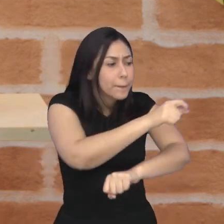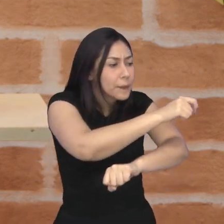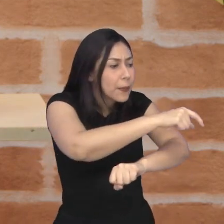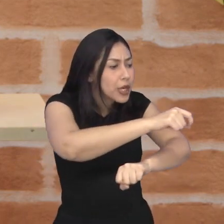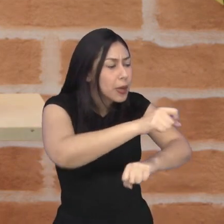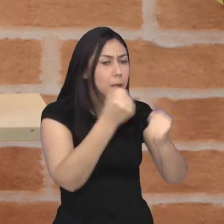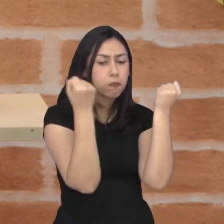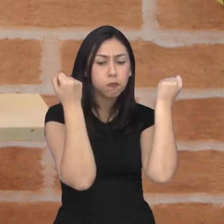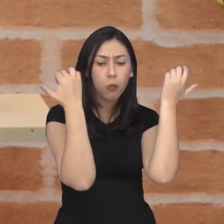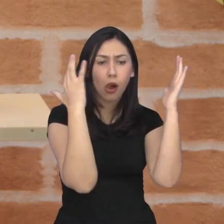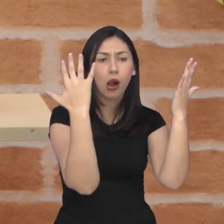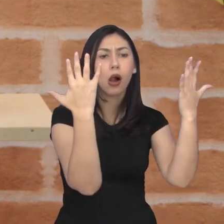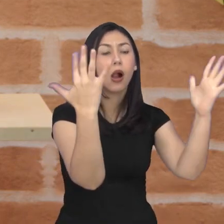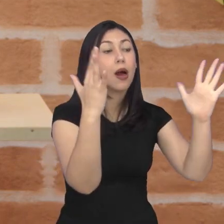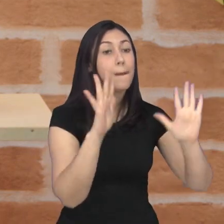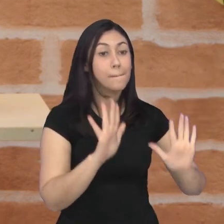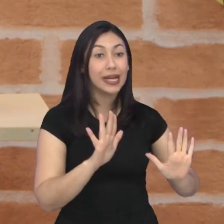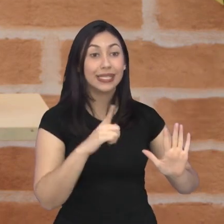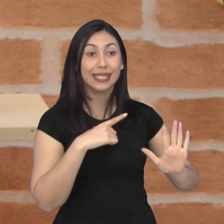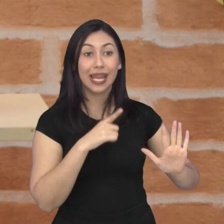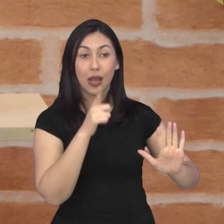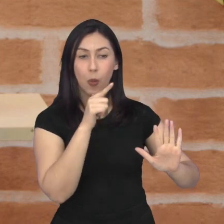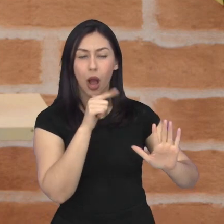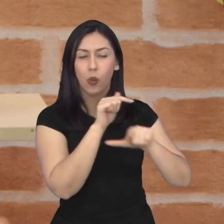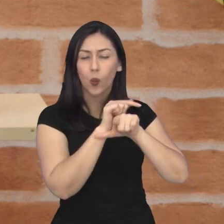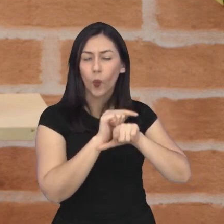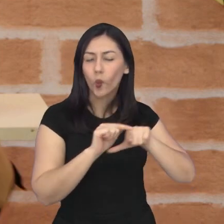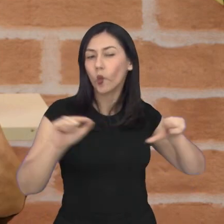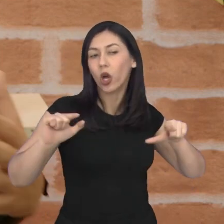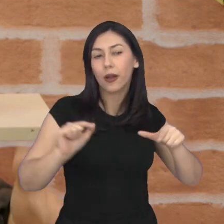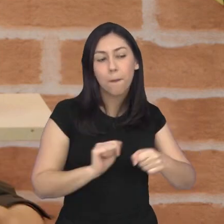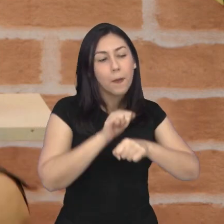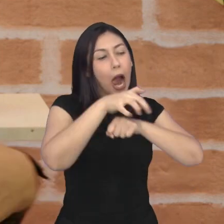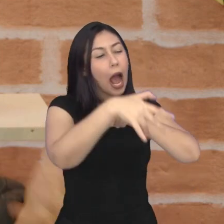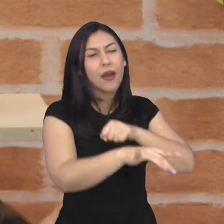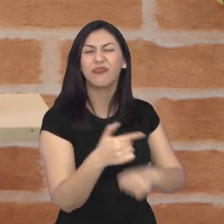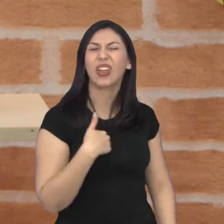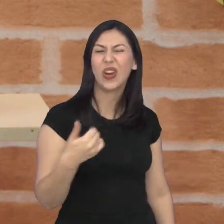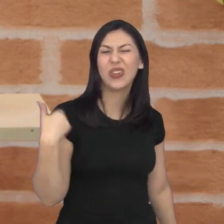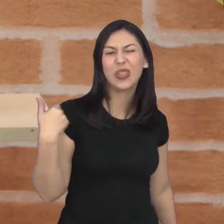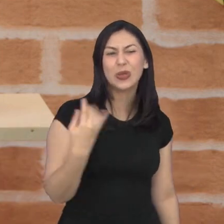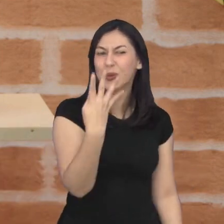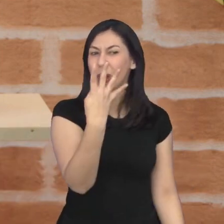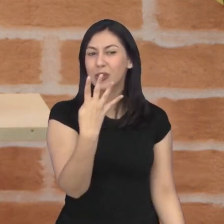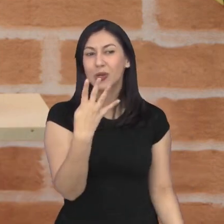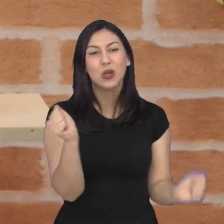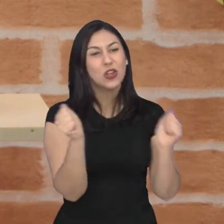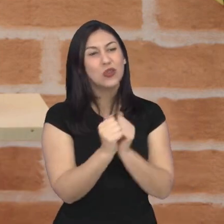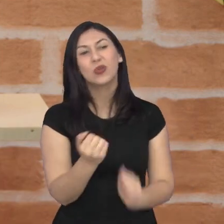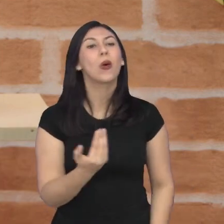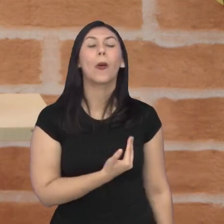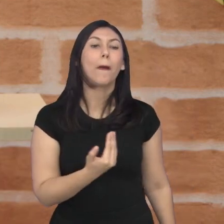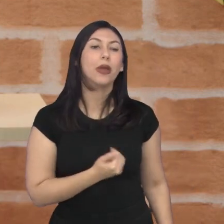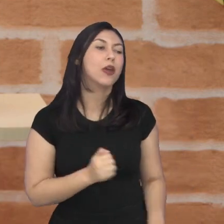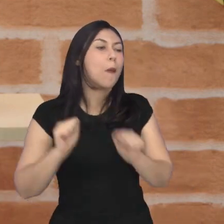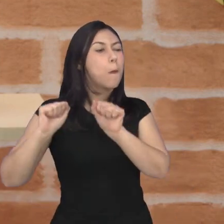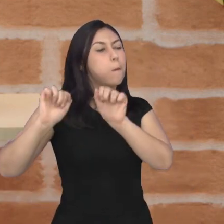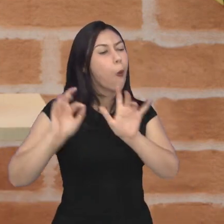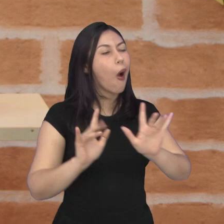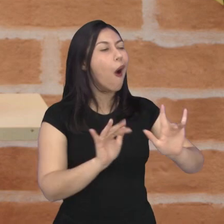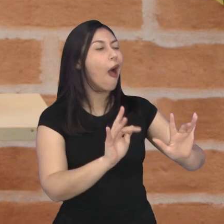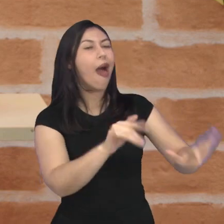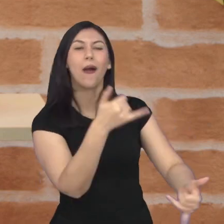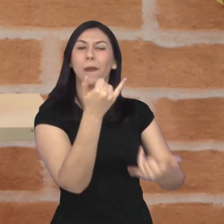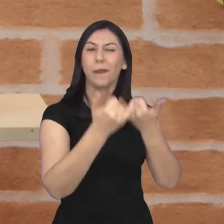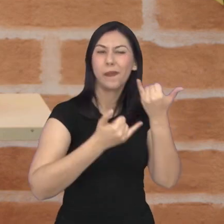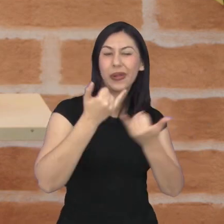hoje essa nascente corre ali com uma água cristalina. E com 4 anos eu saí da minha casa, desci a rua com meus amigos, né? Nessa época onde a gente tinha que